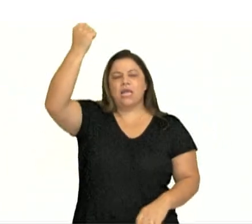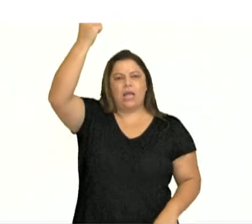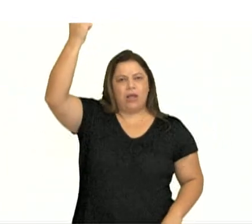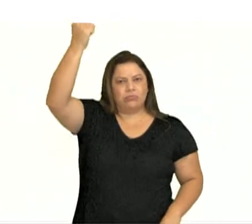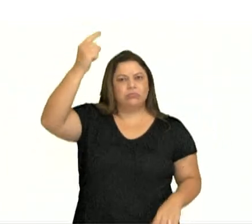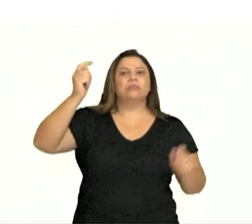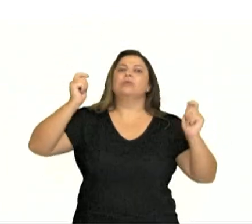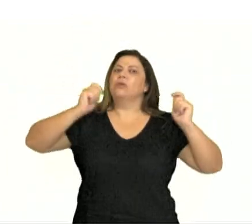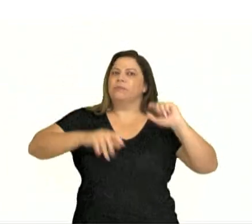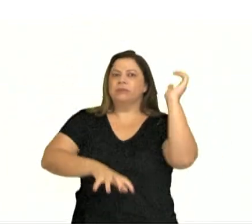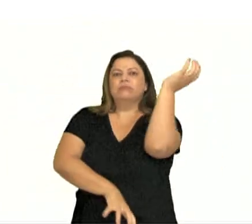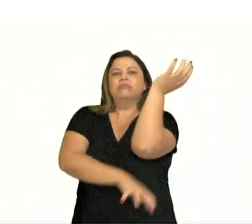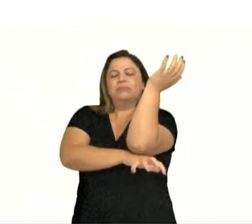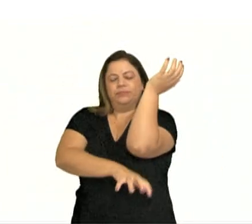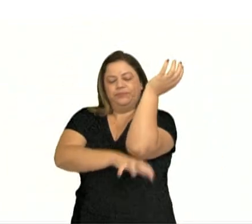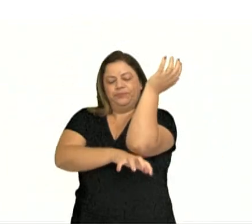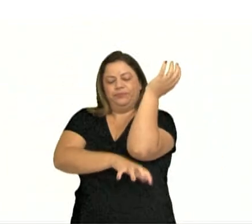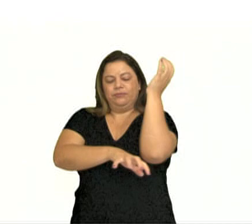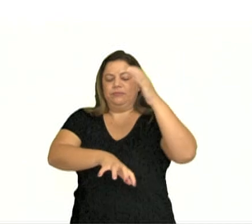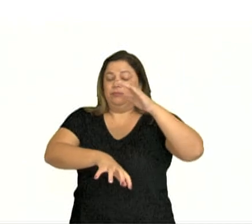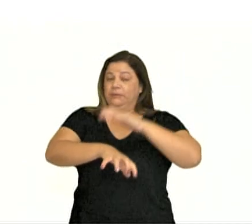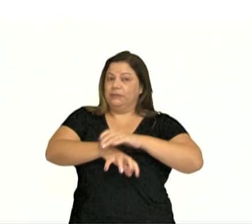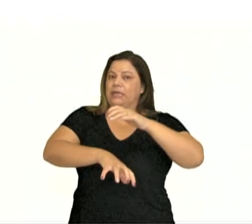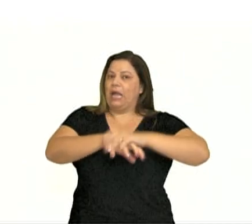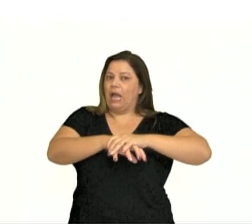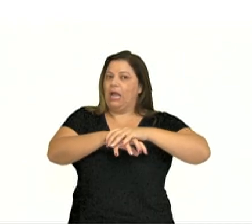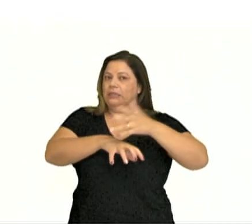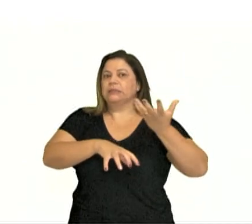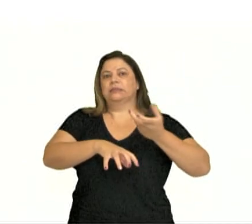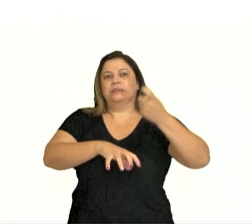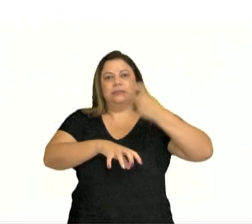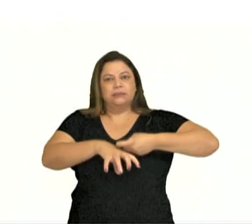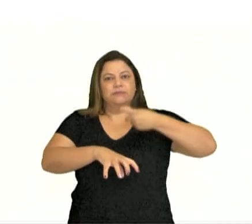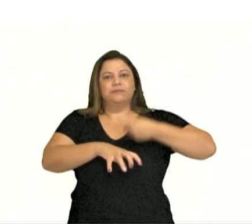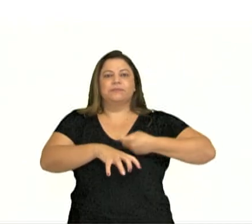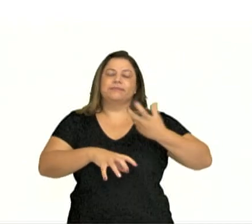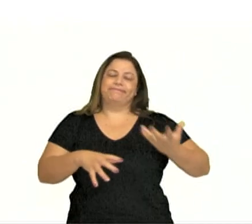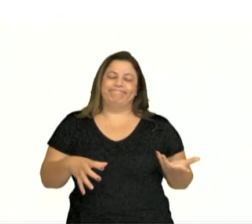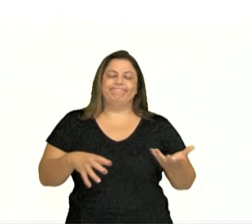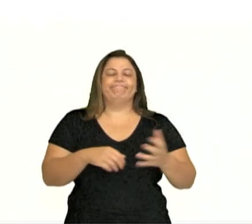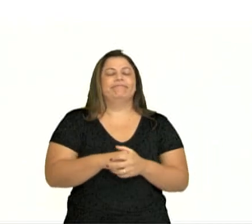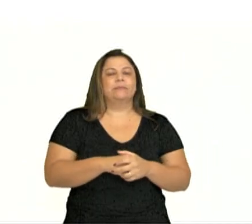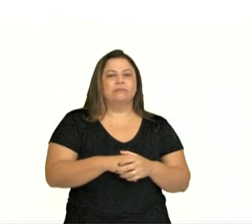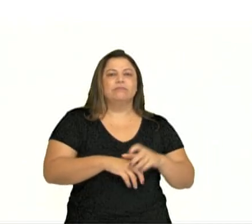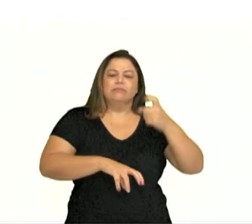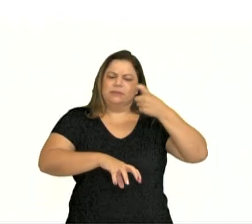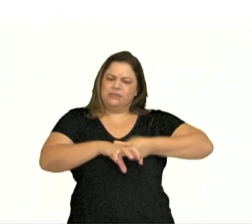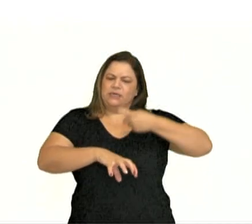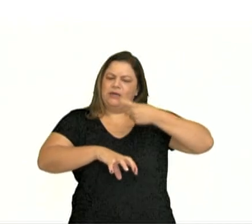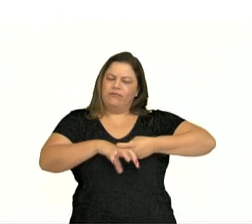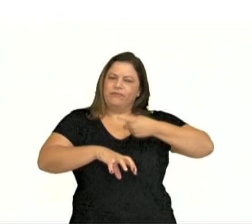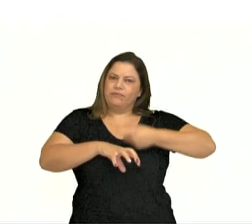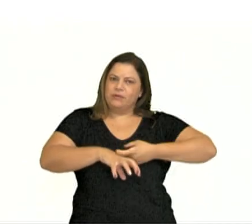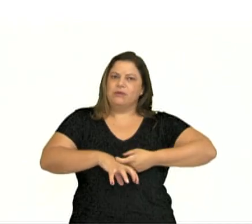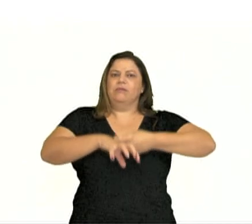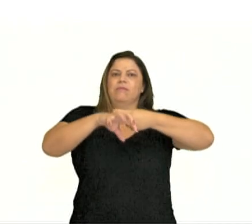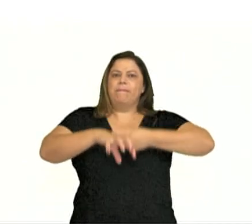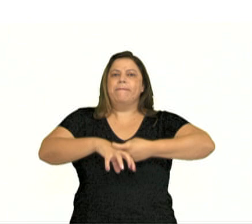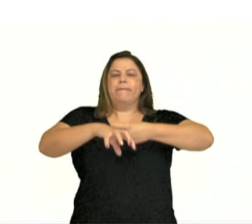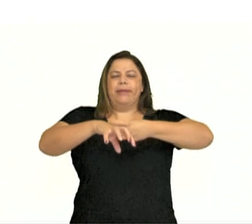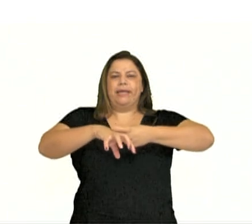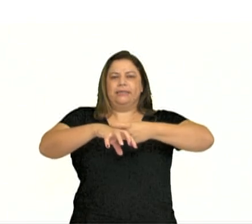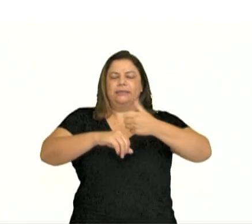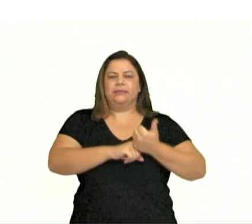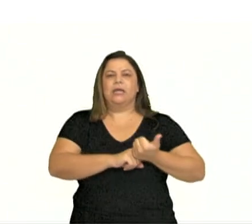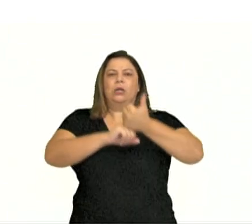que sustentem as partes desta planta. A função é dar firmeza, dar suporte